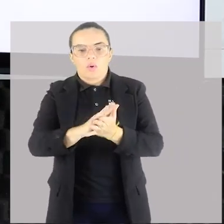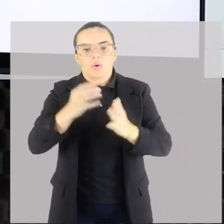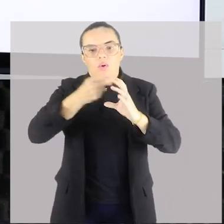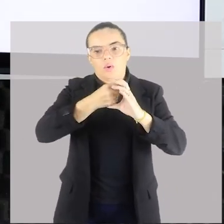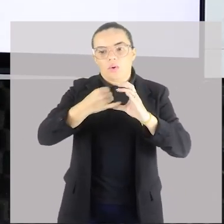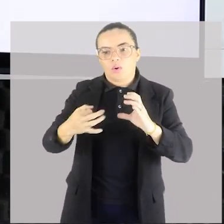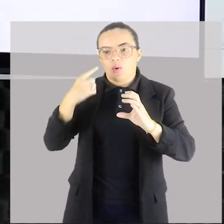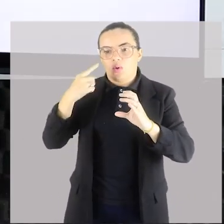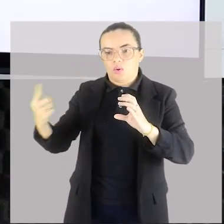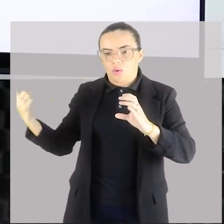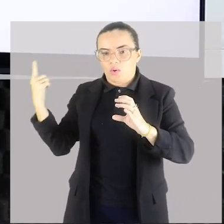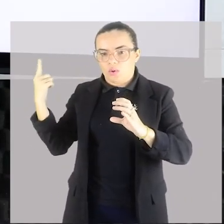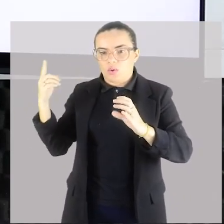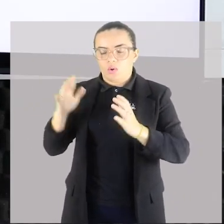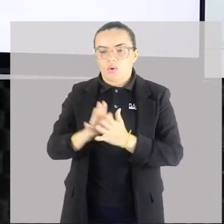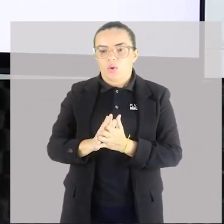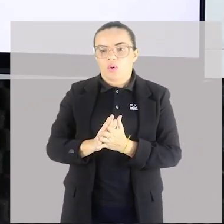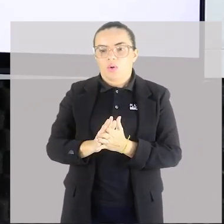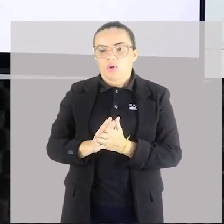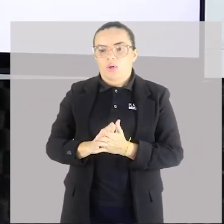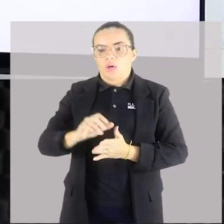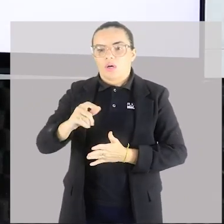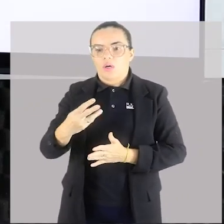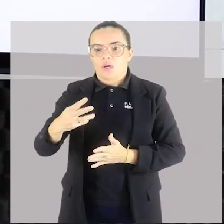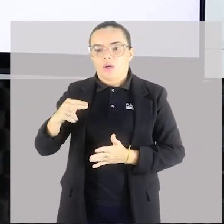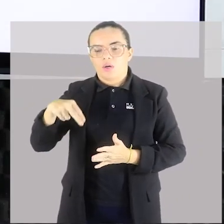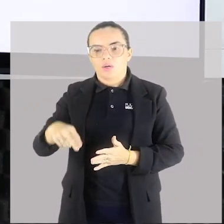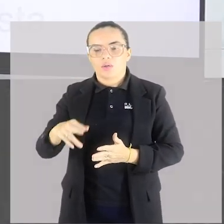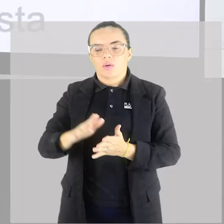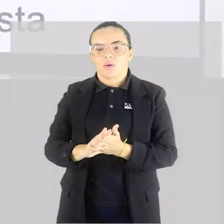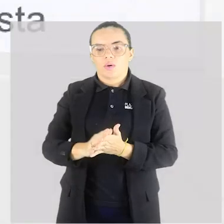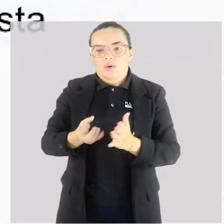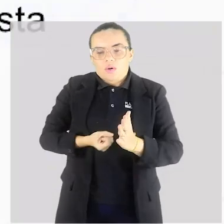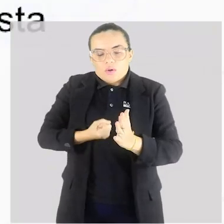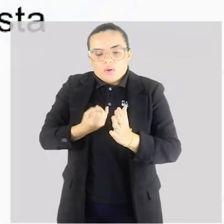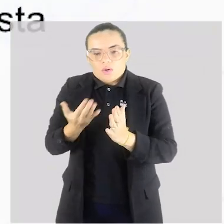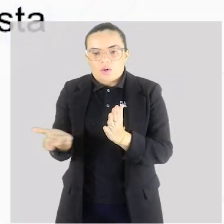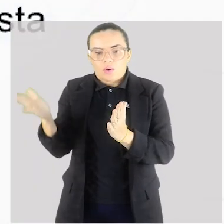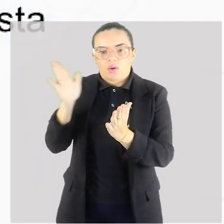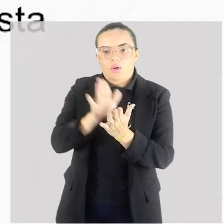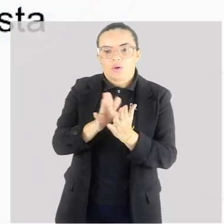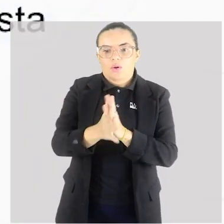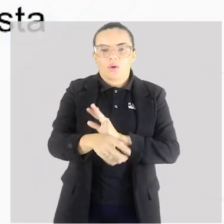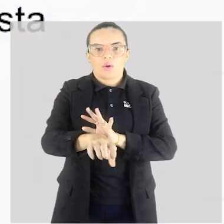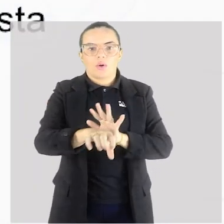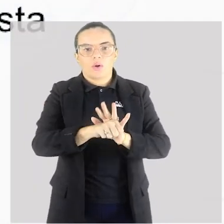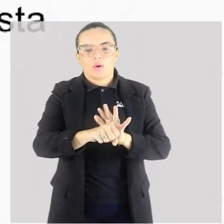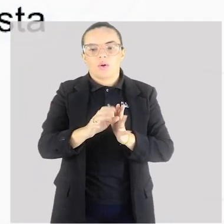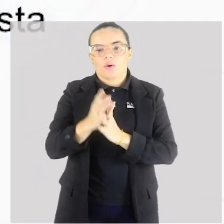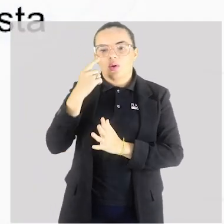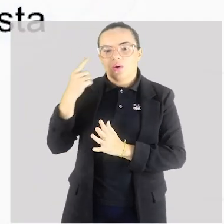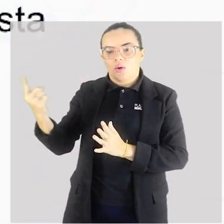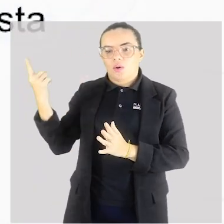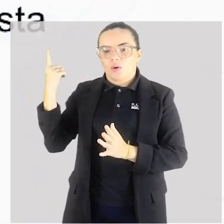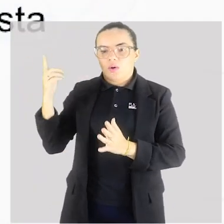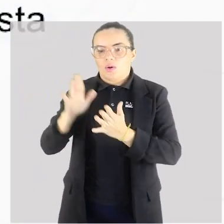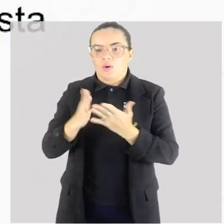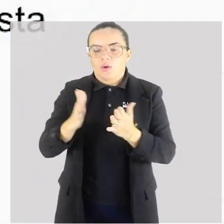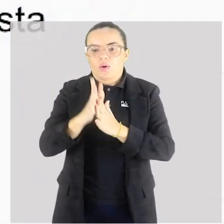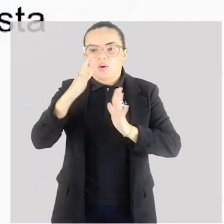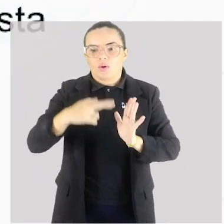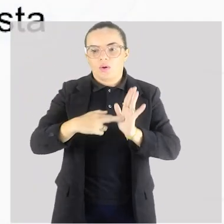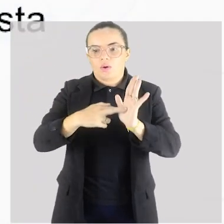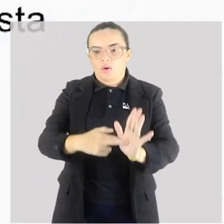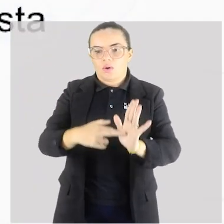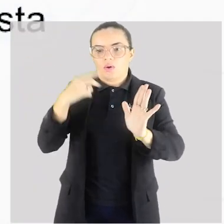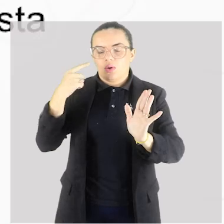Action Paint, que é o expressionismo abstrato, né? Jackson Pollock, além dele ser um representante da Action Paint